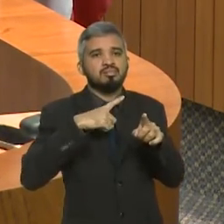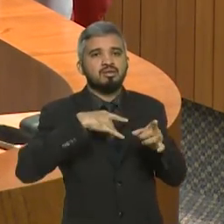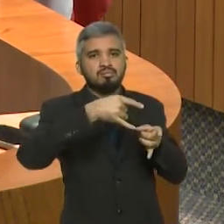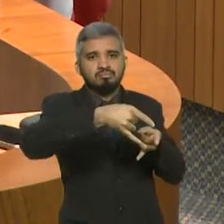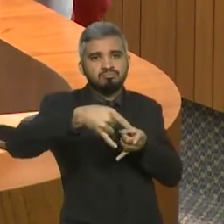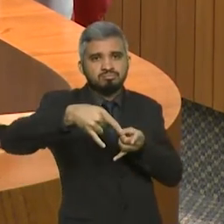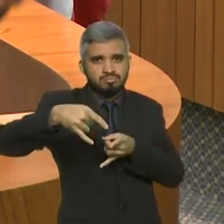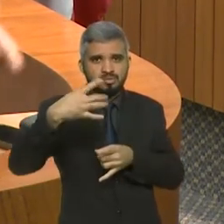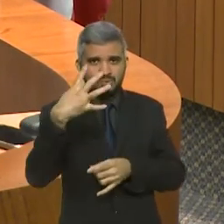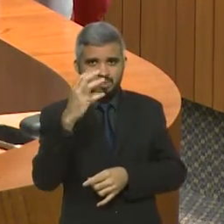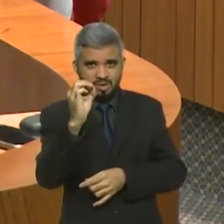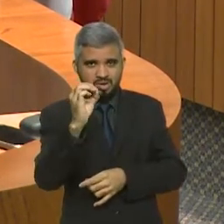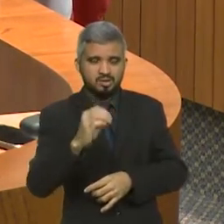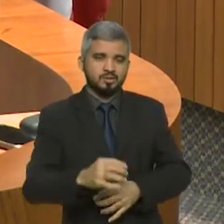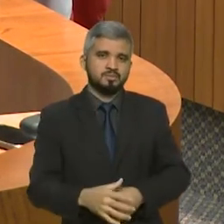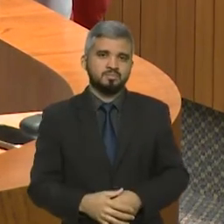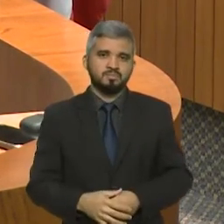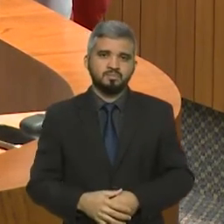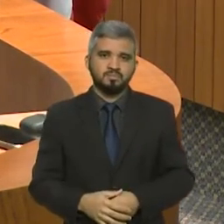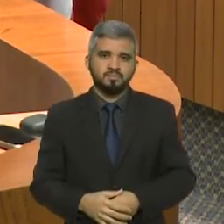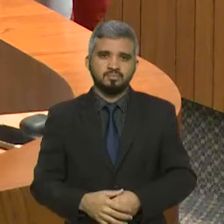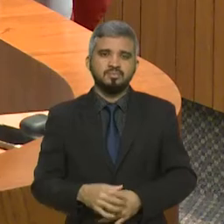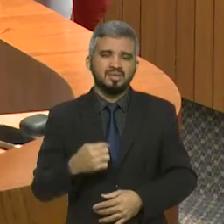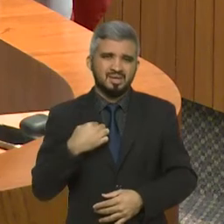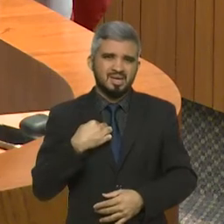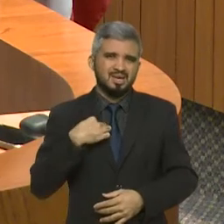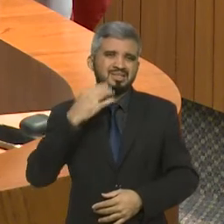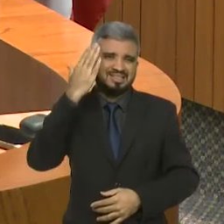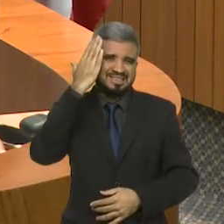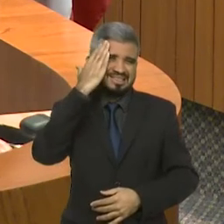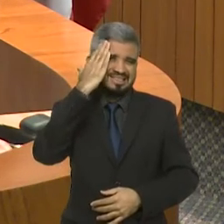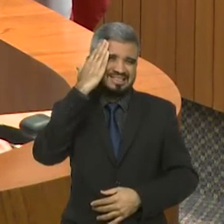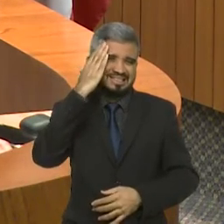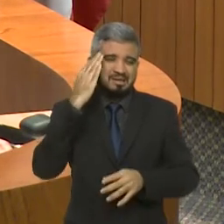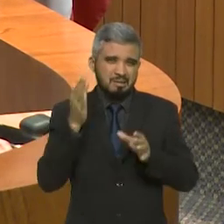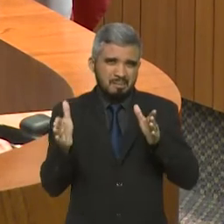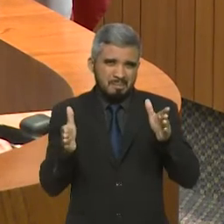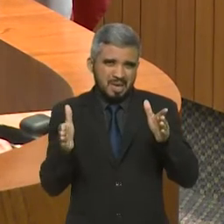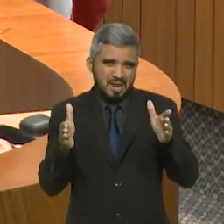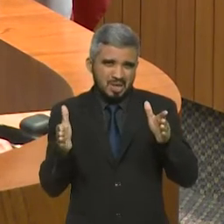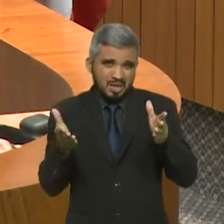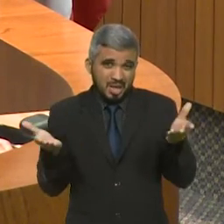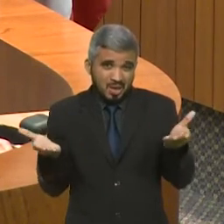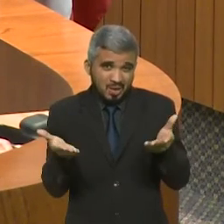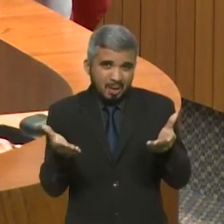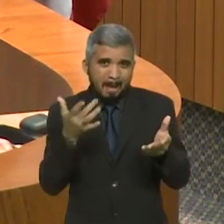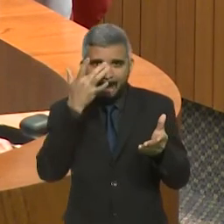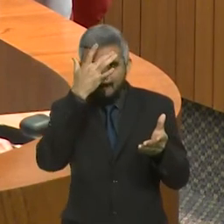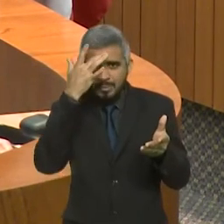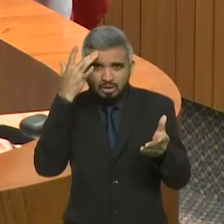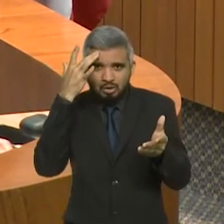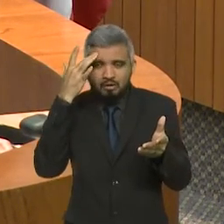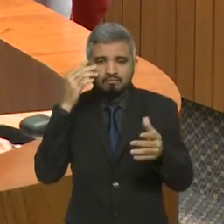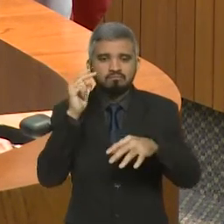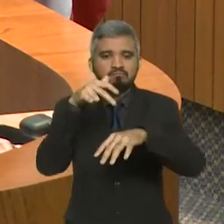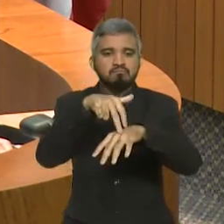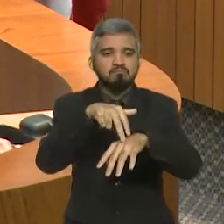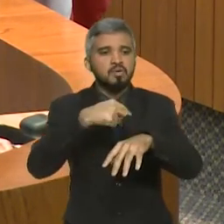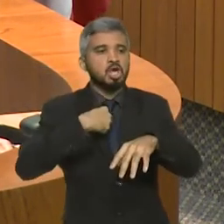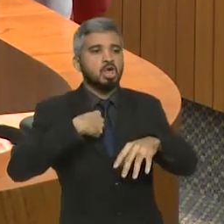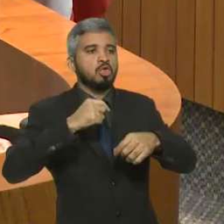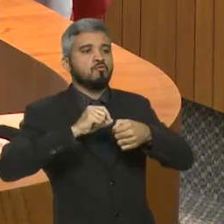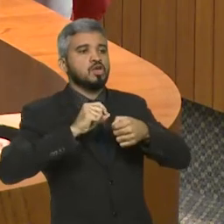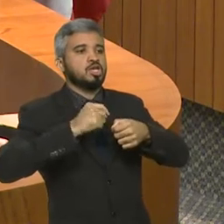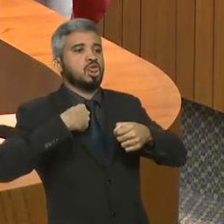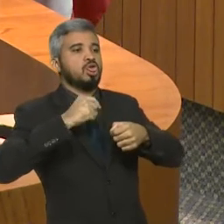gente dizer que fez isso, fez aquilo e tudo, mas nós temos que pegar desde a base. Quantas e quantas vezes nós corremos atrás,